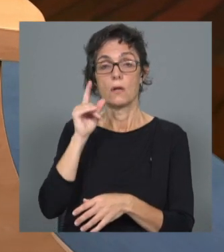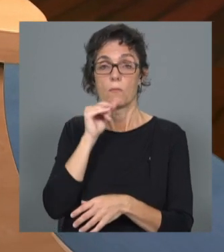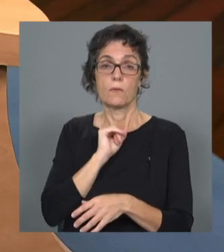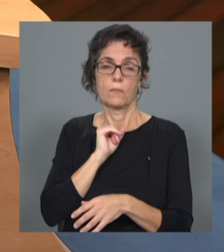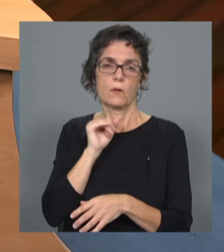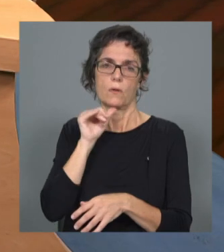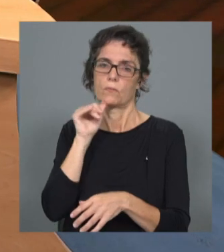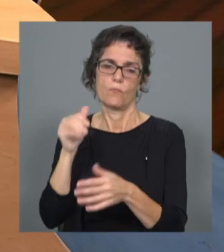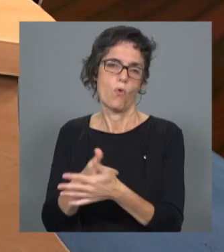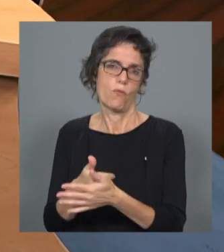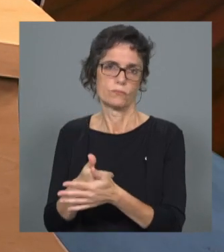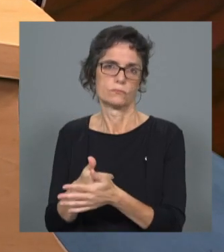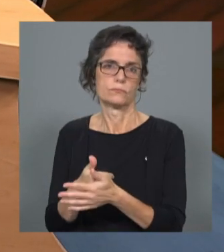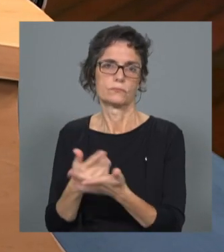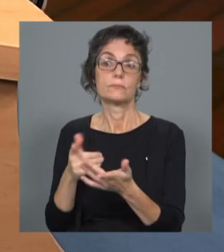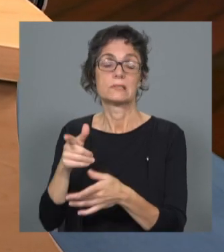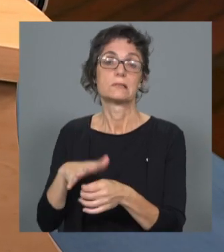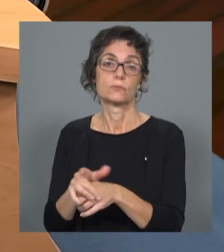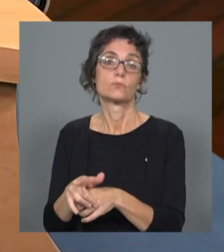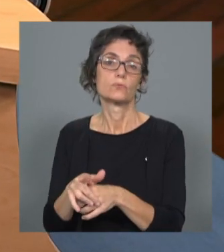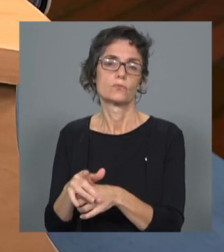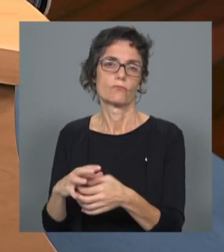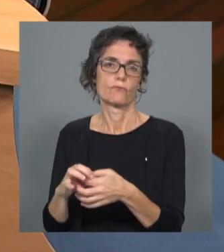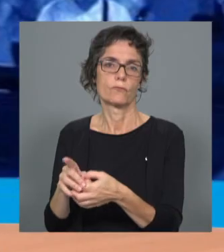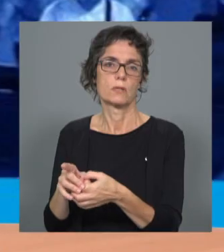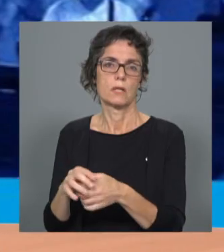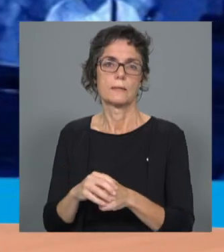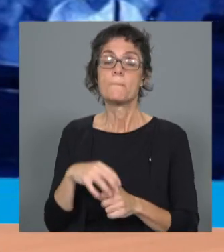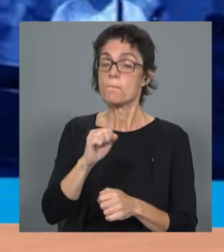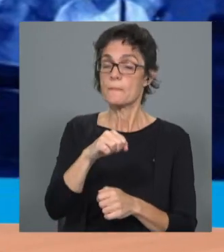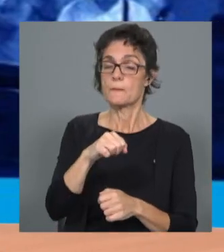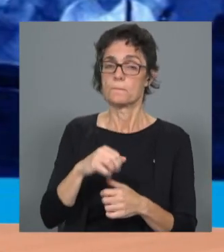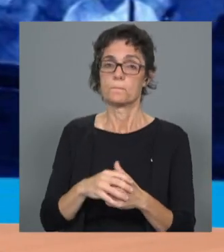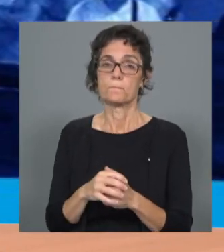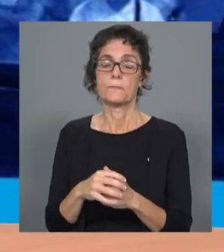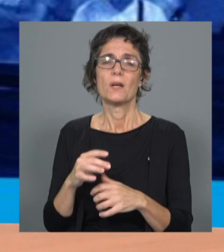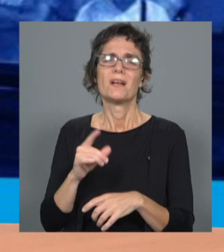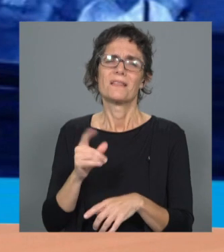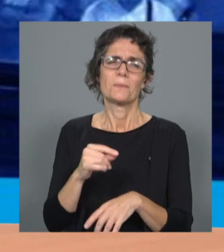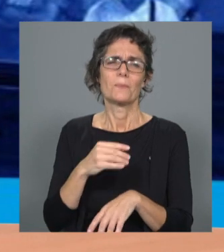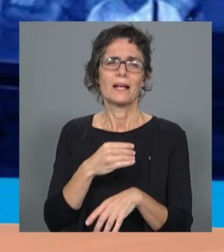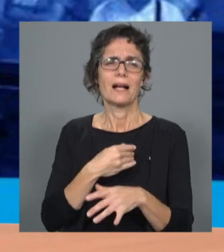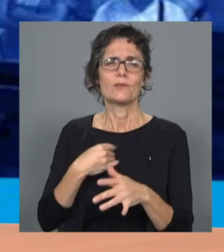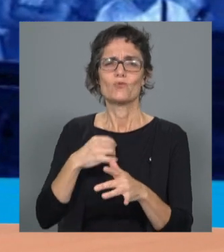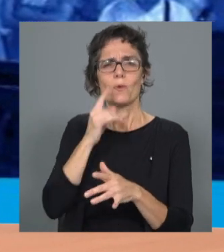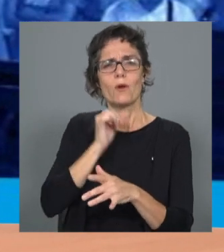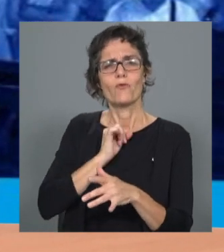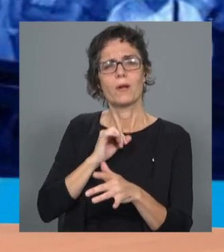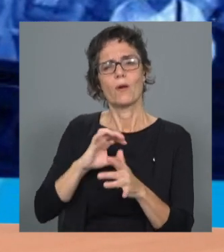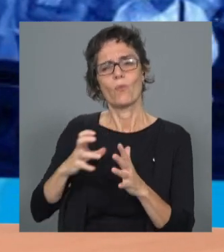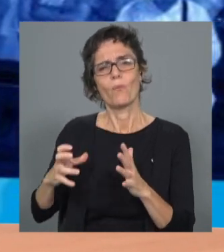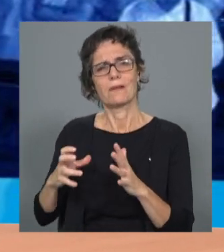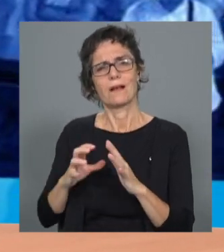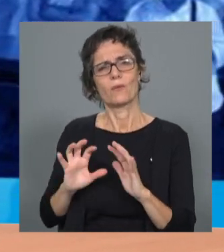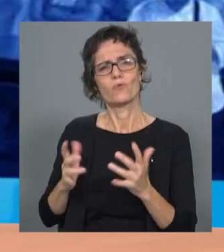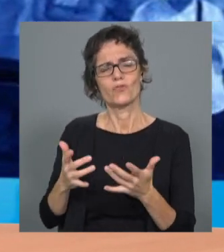Sim. provocada pela Covid-19. Sim, porque o meu pai já tinha comorbilidades complicadas, pelos vistos, que nós não sabíamos, a